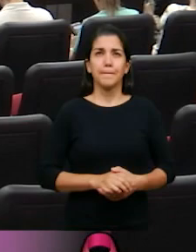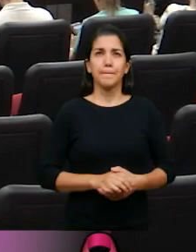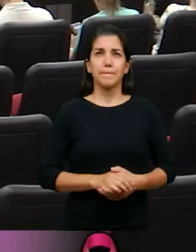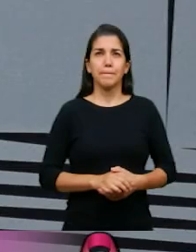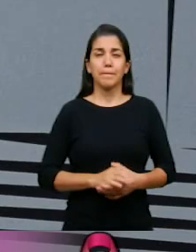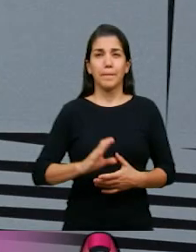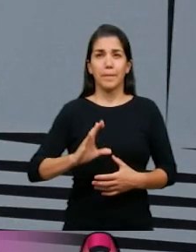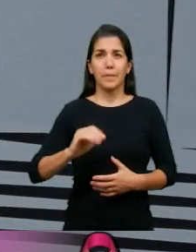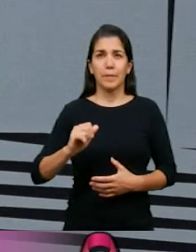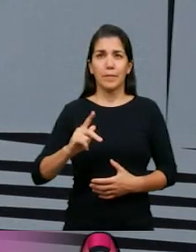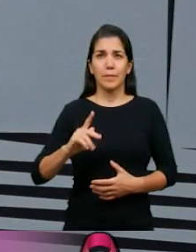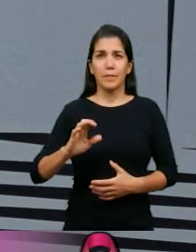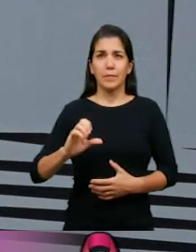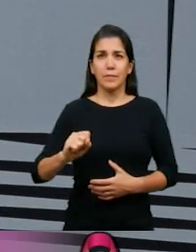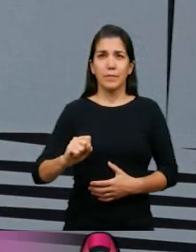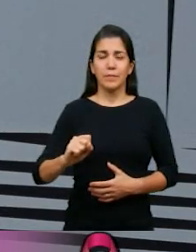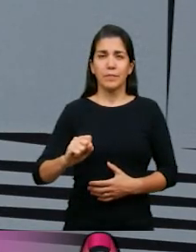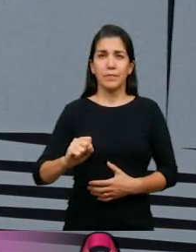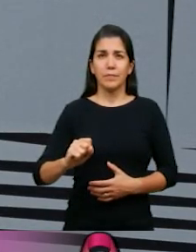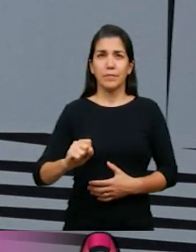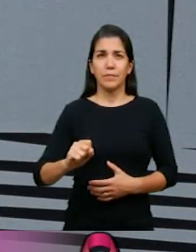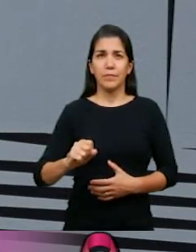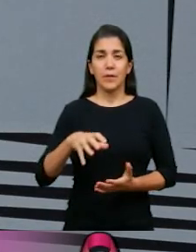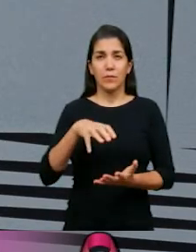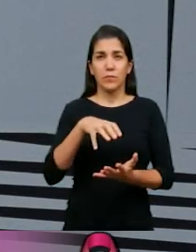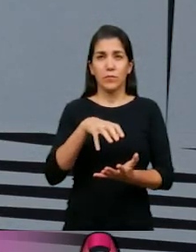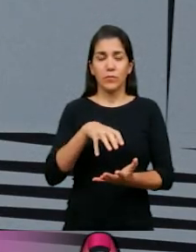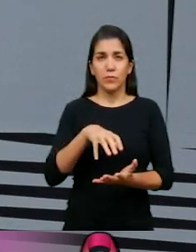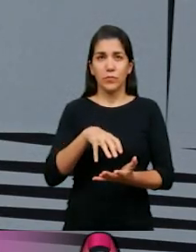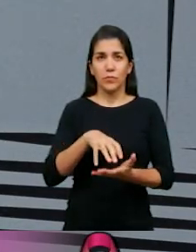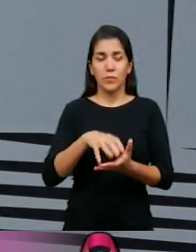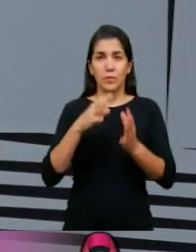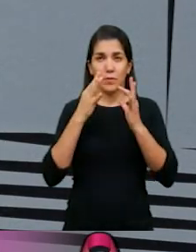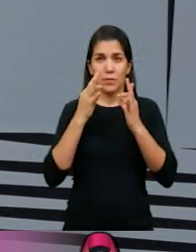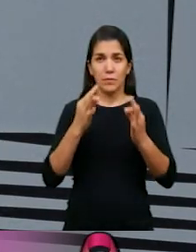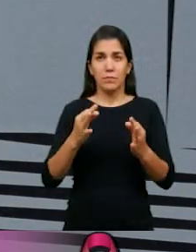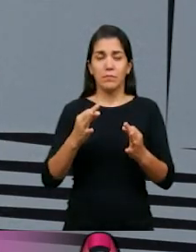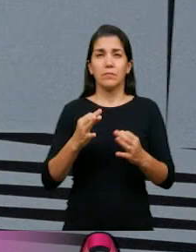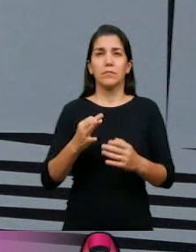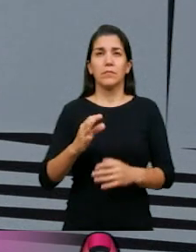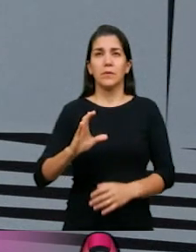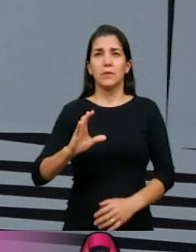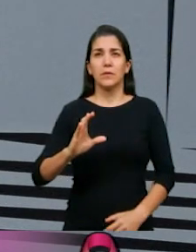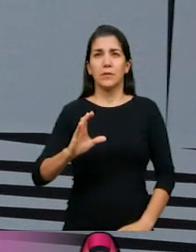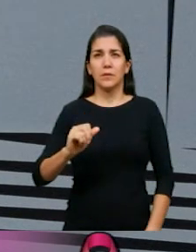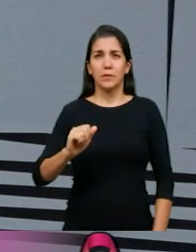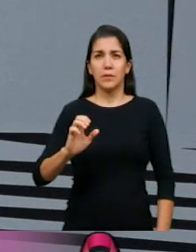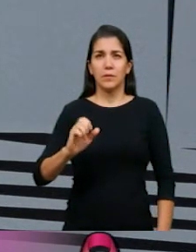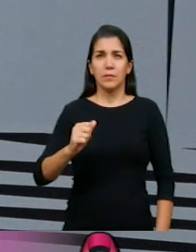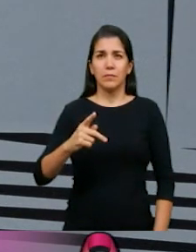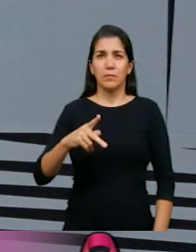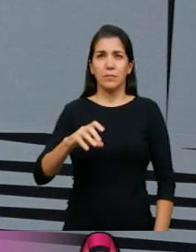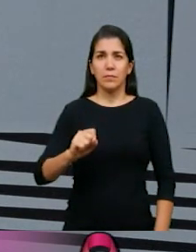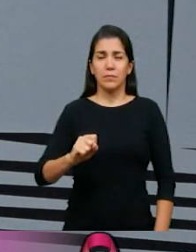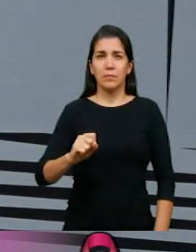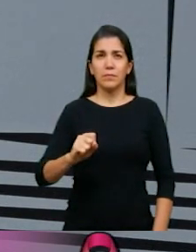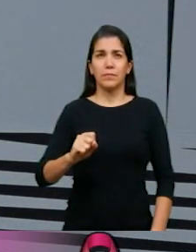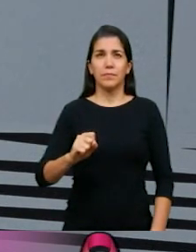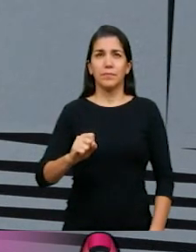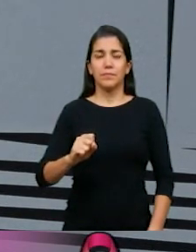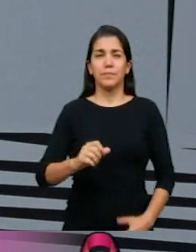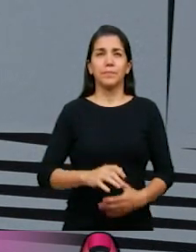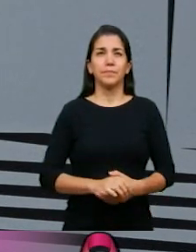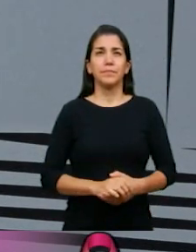que o CAPS, Centro de Atenção Psicossocial, e o CEAPS, Centro Especializado de Atenção